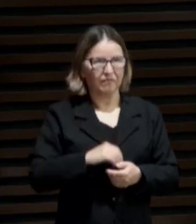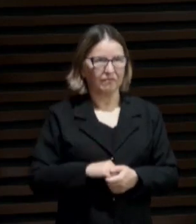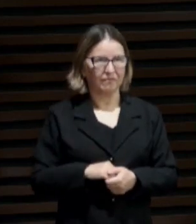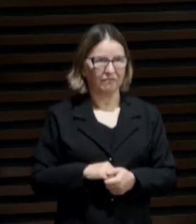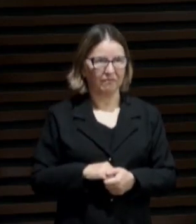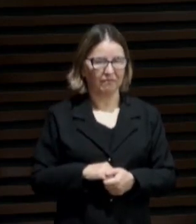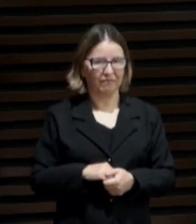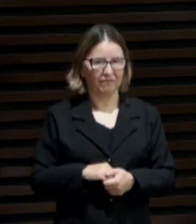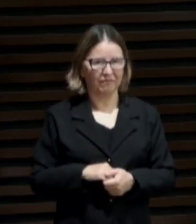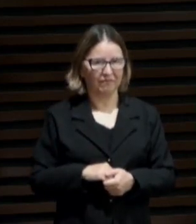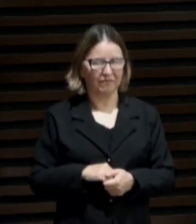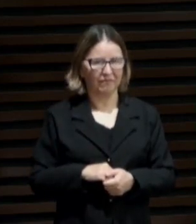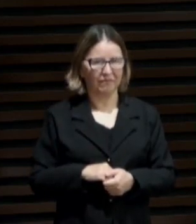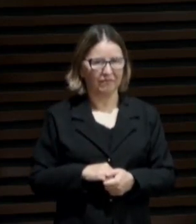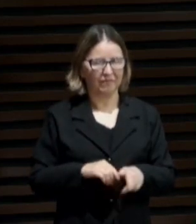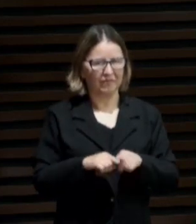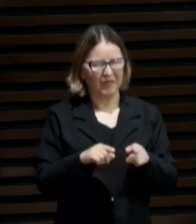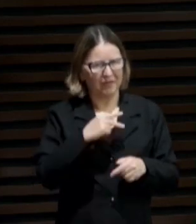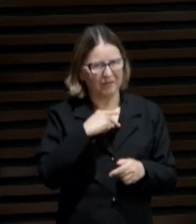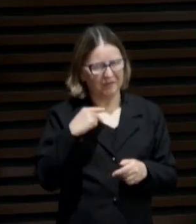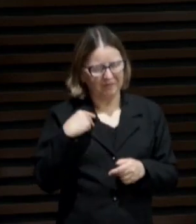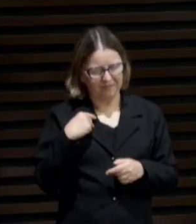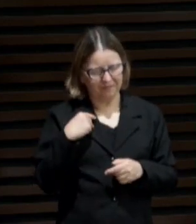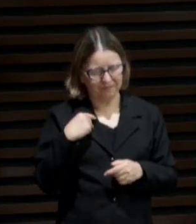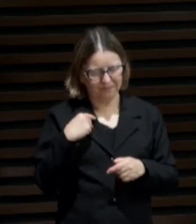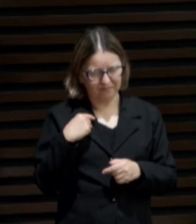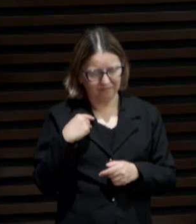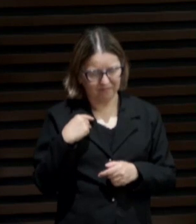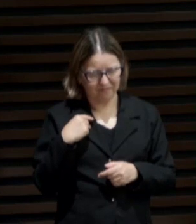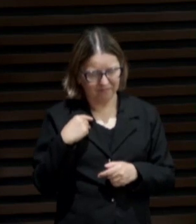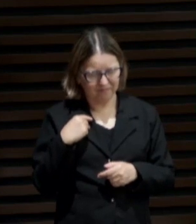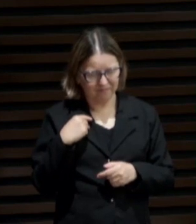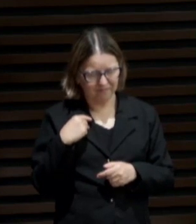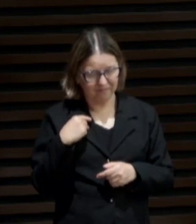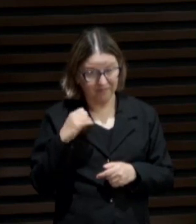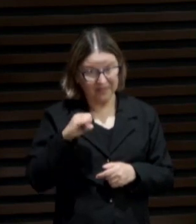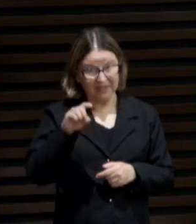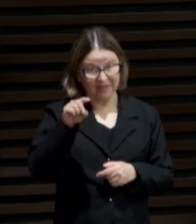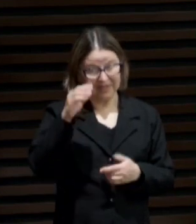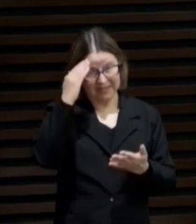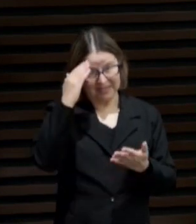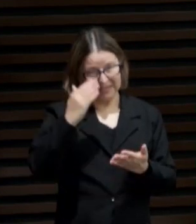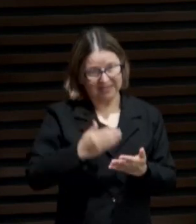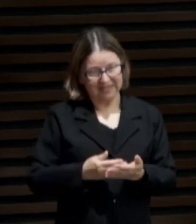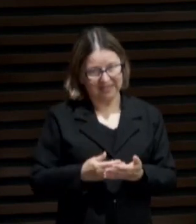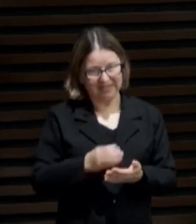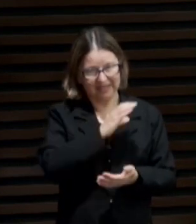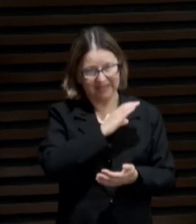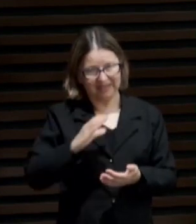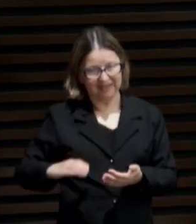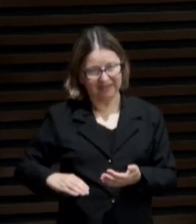Mas, pastor, eu fui tornado cristão. Se você crê na obra de Cristo, você